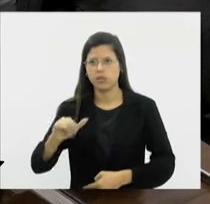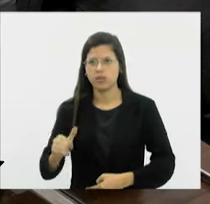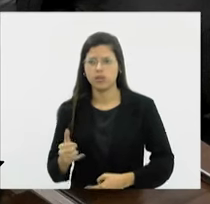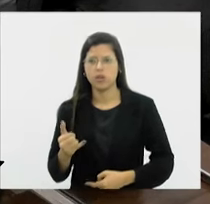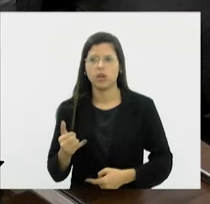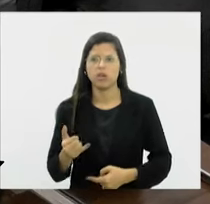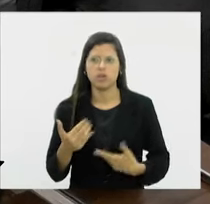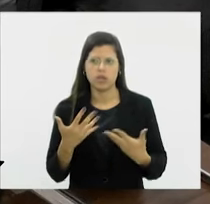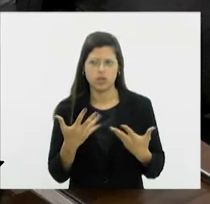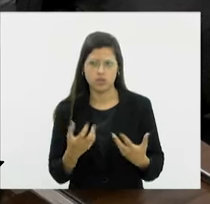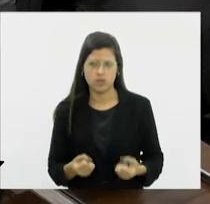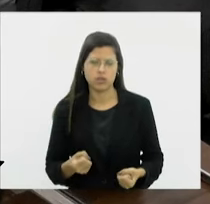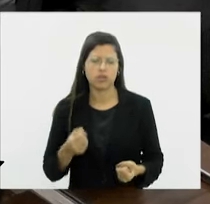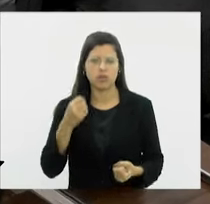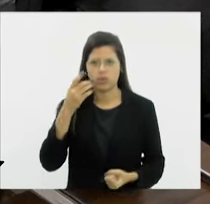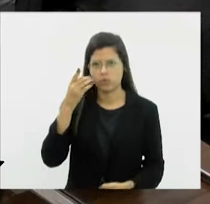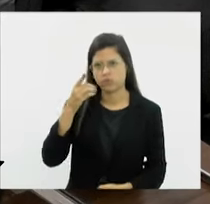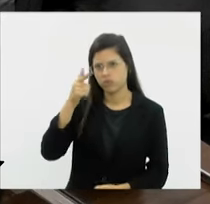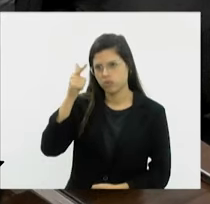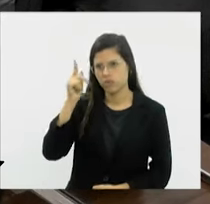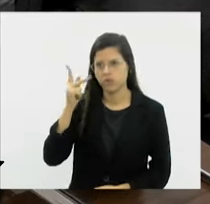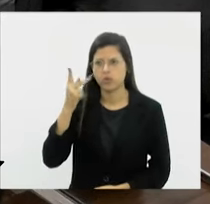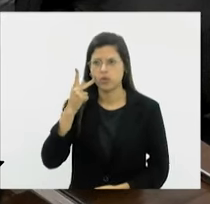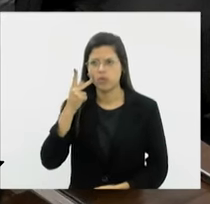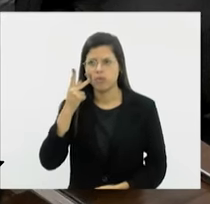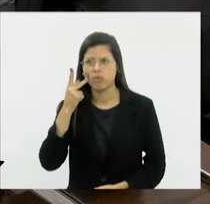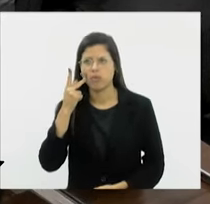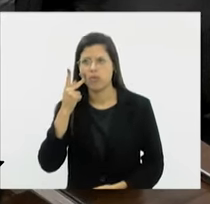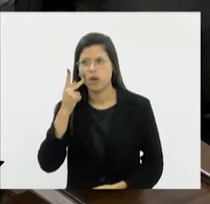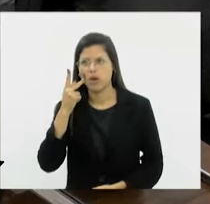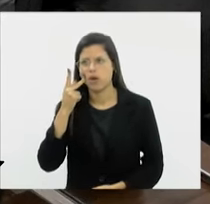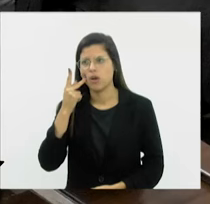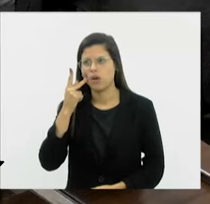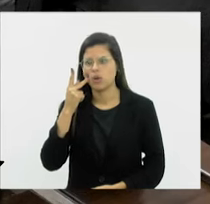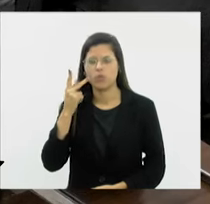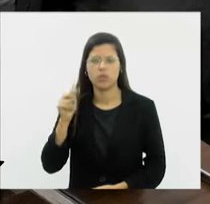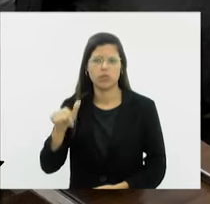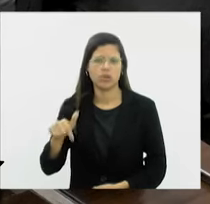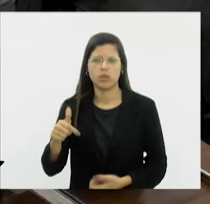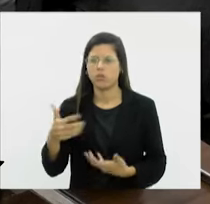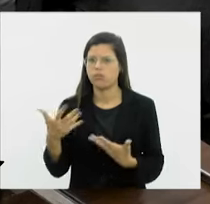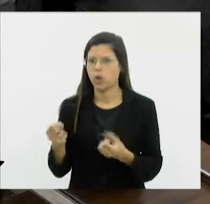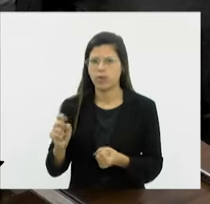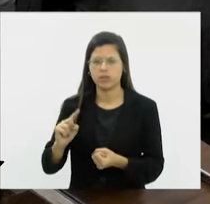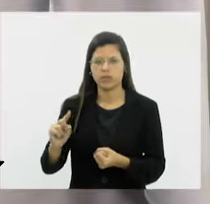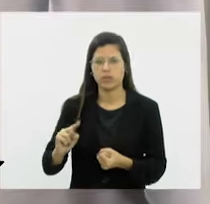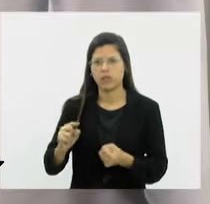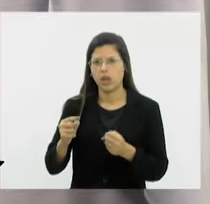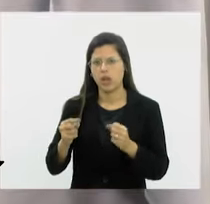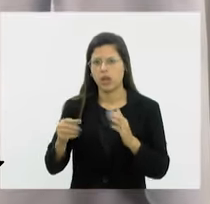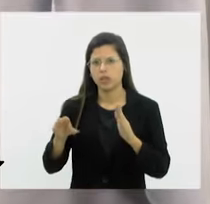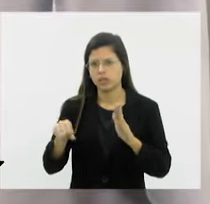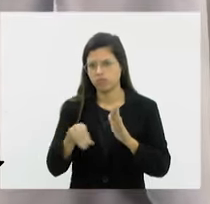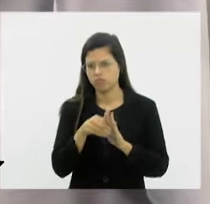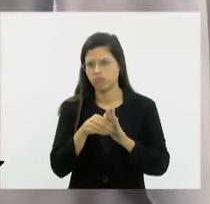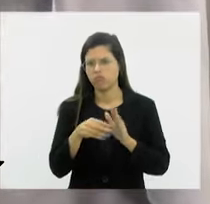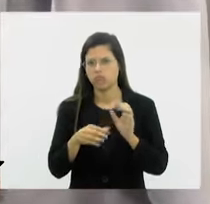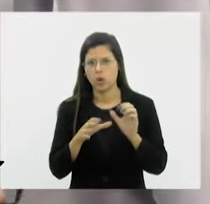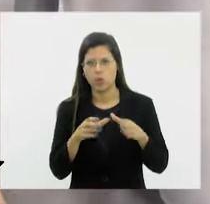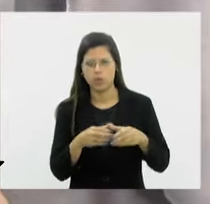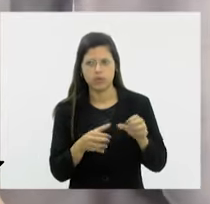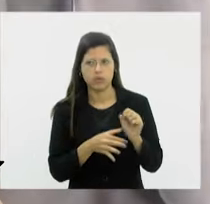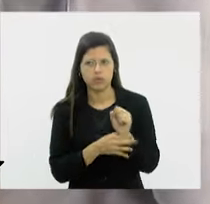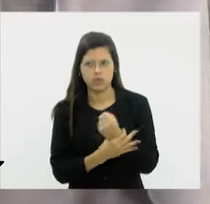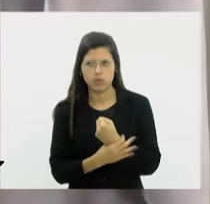questão de ordem do deputado Luiz Paulo e rejeitar essa emenda da Comissão de Segurança. A grande discussão é sobre o